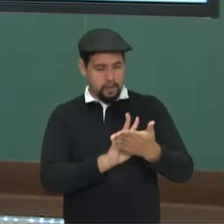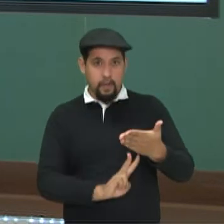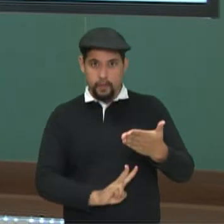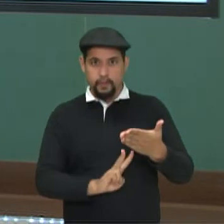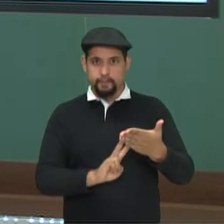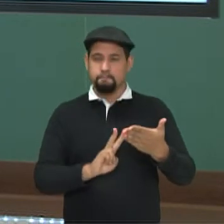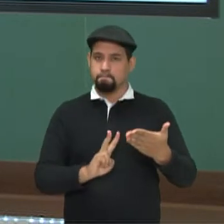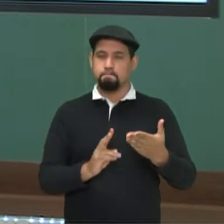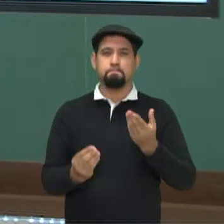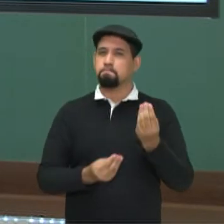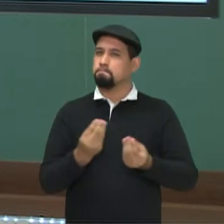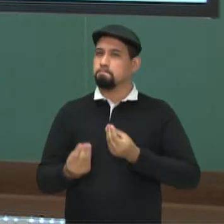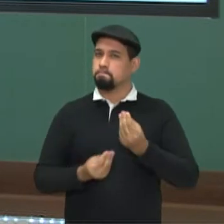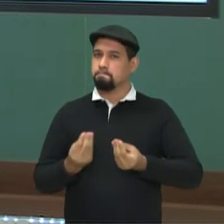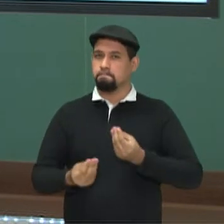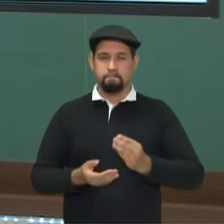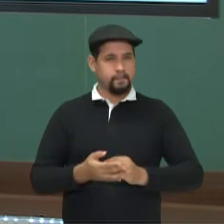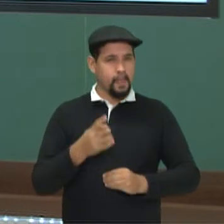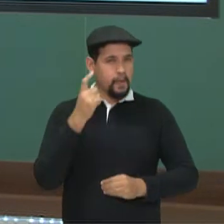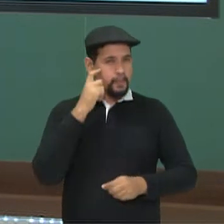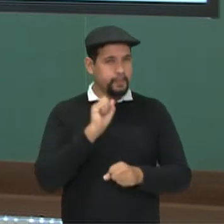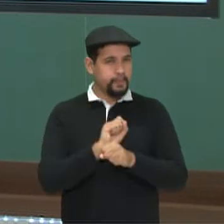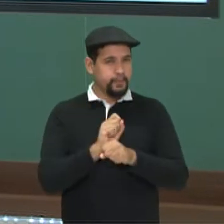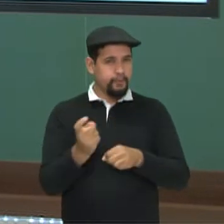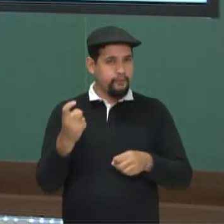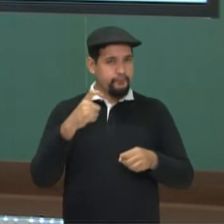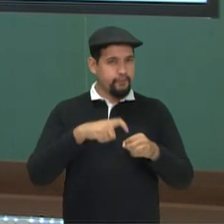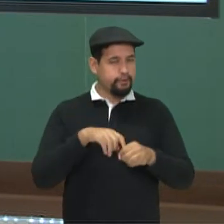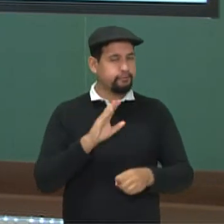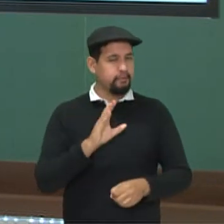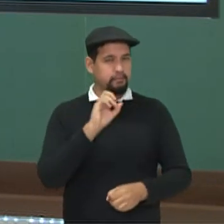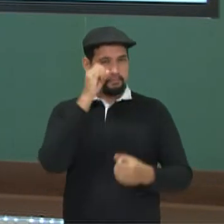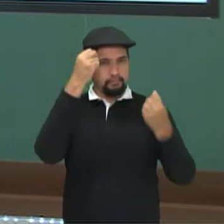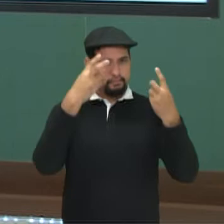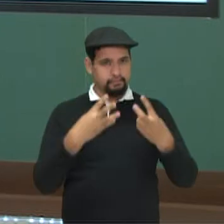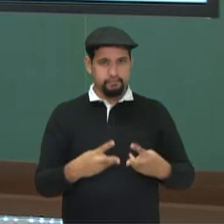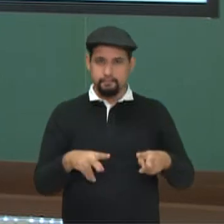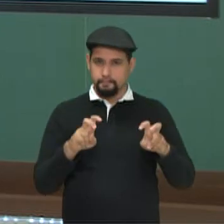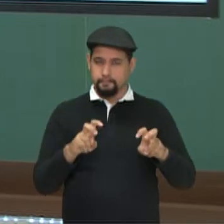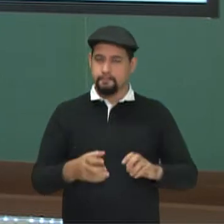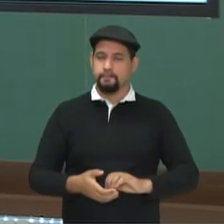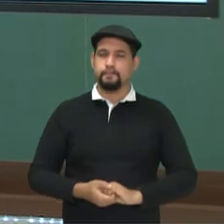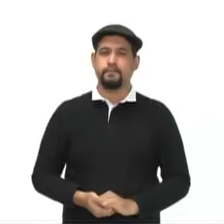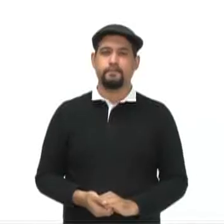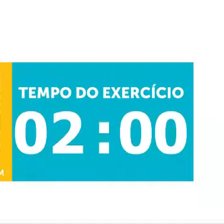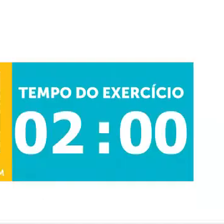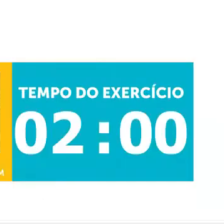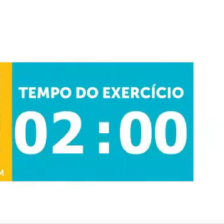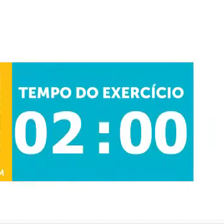do leitor? Pensa um pouquinho que eu volto já já comentando essa questão com vocês.